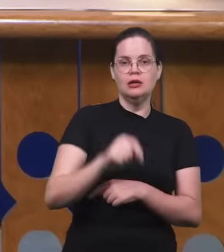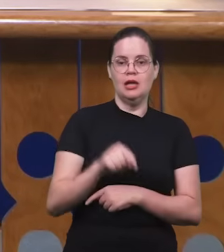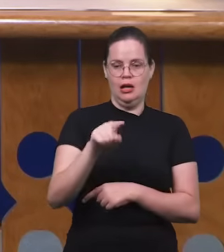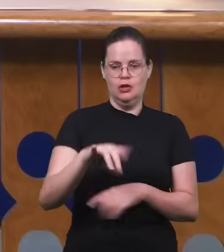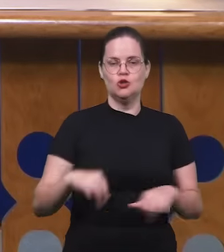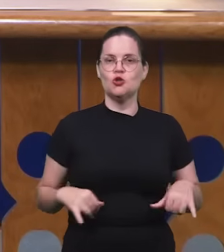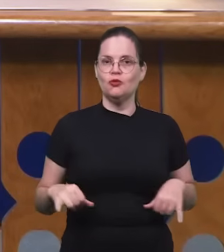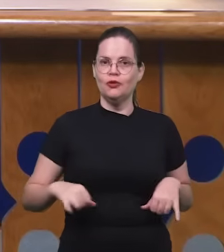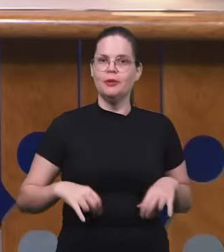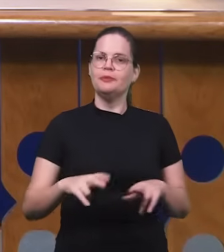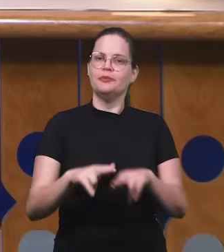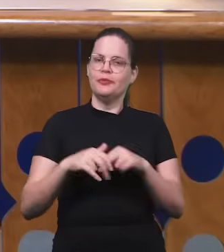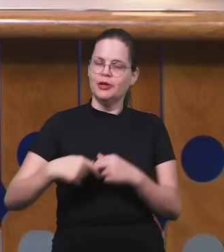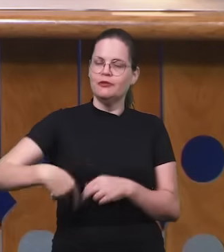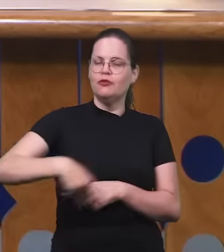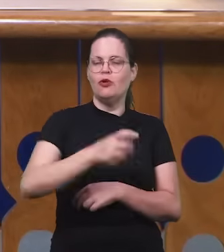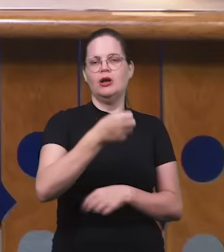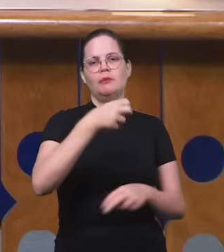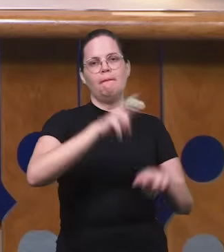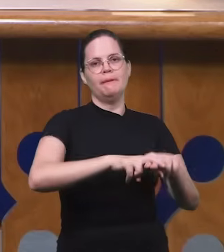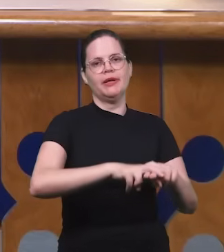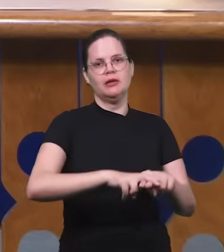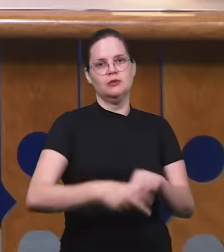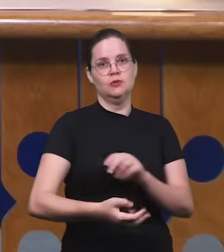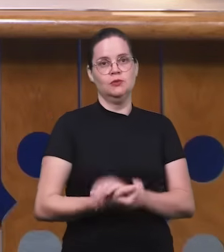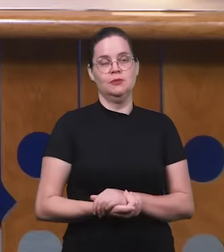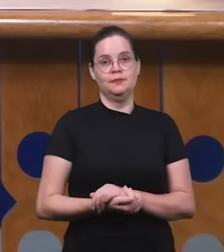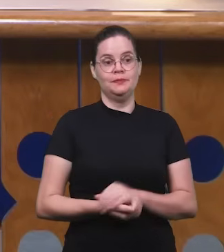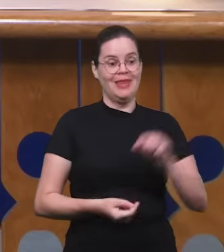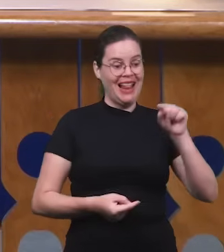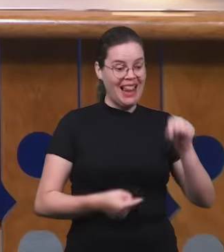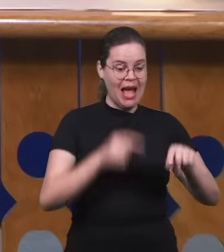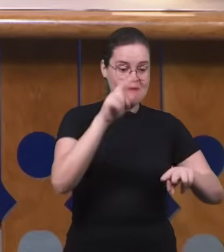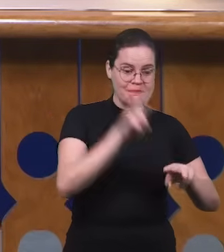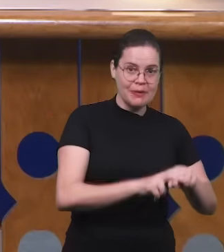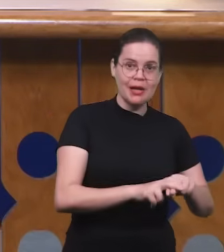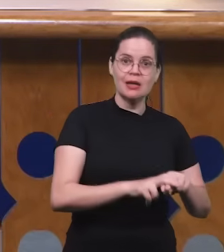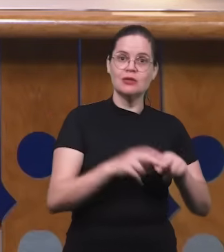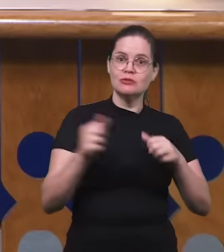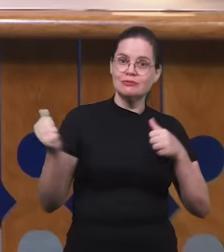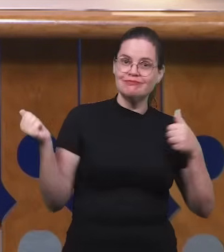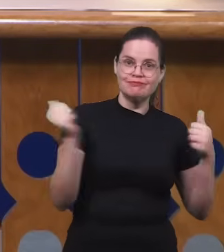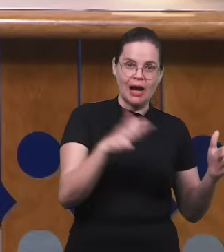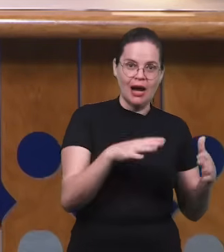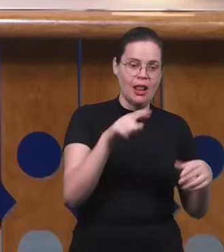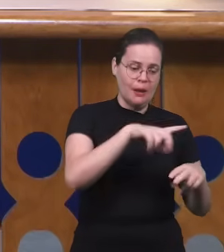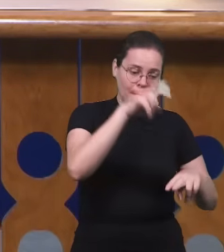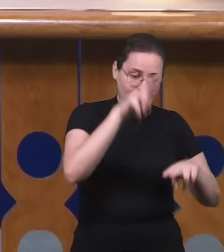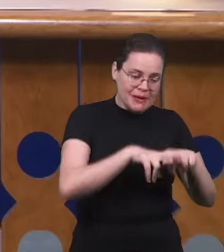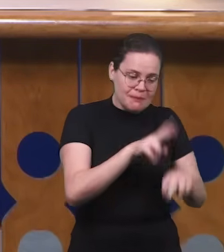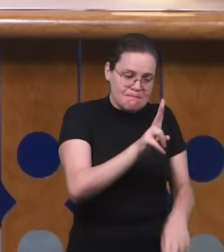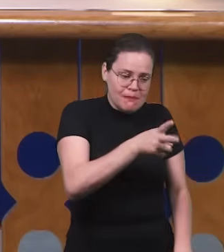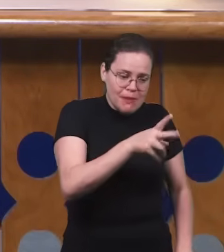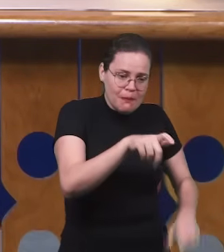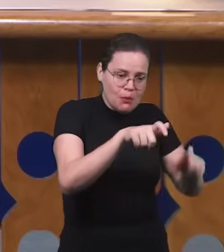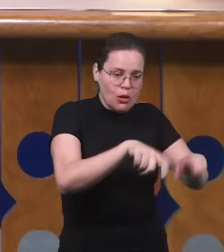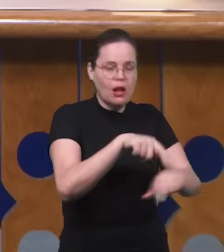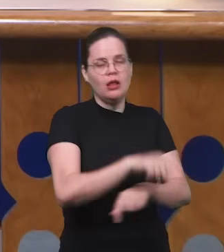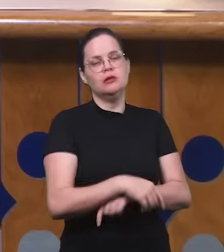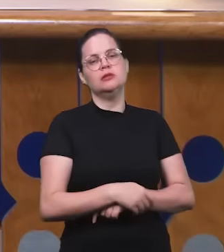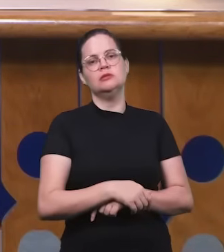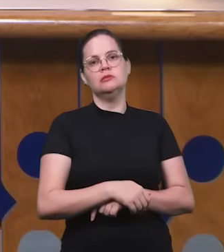prisão. E a Bíblia diz que mesmo na prisão, mesmo lá na prisão,